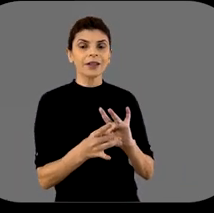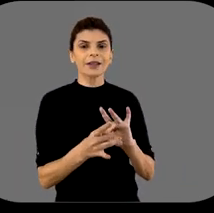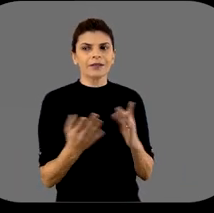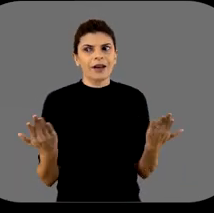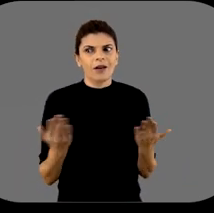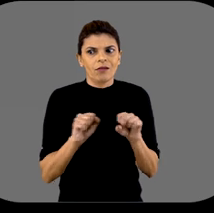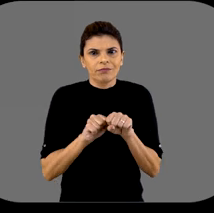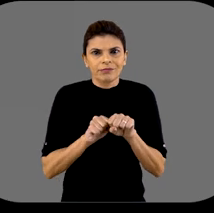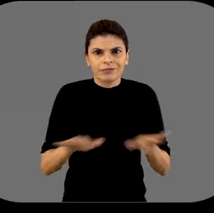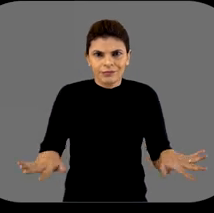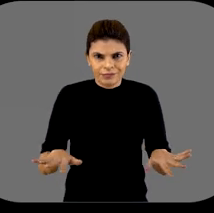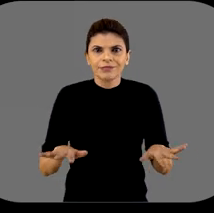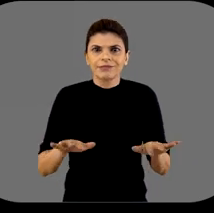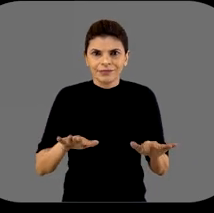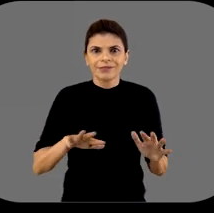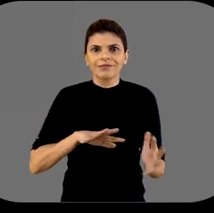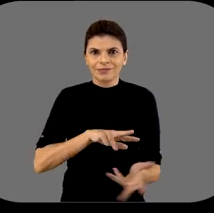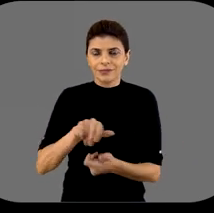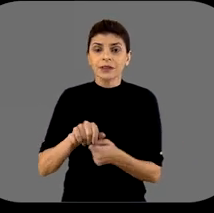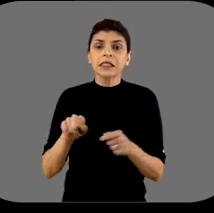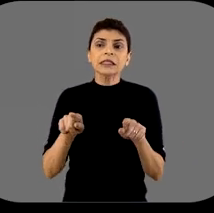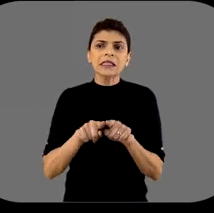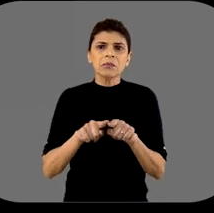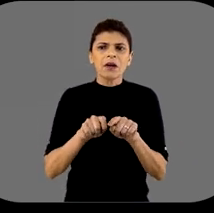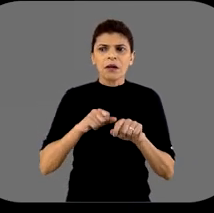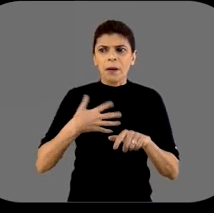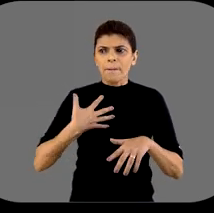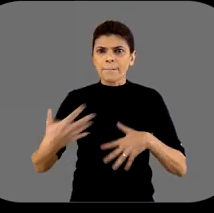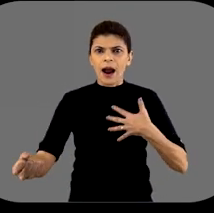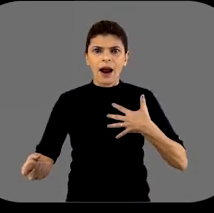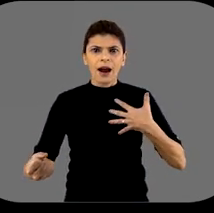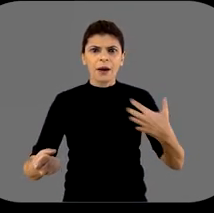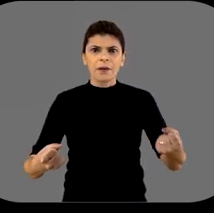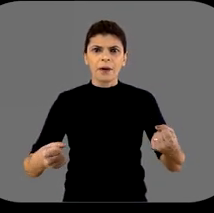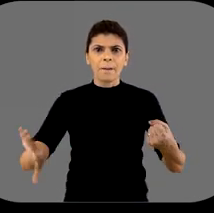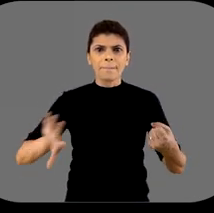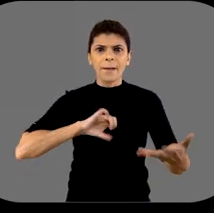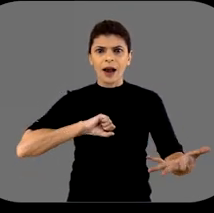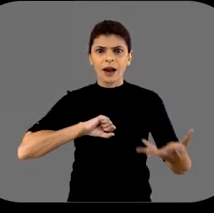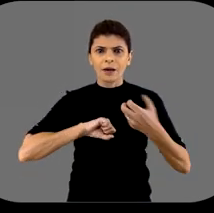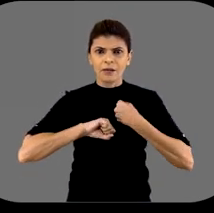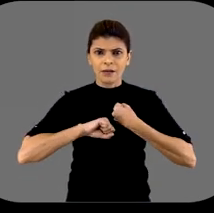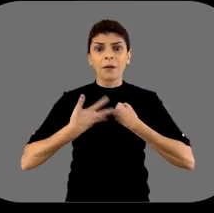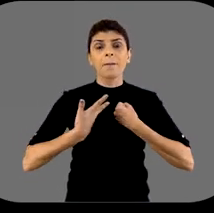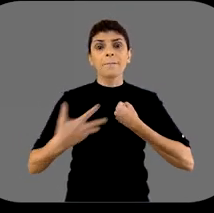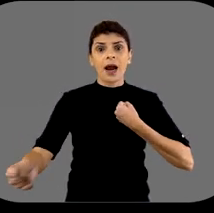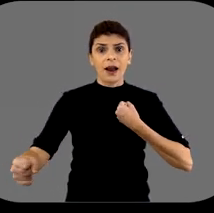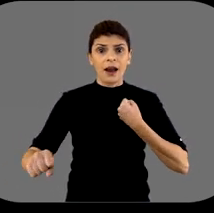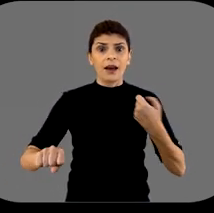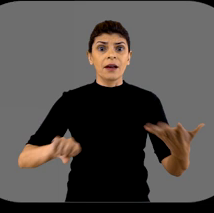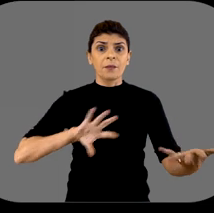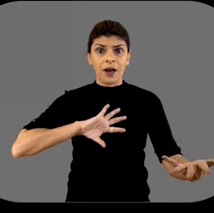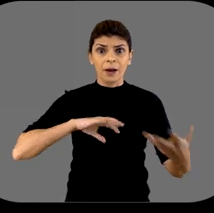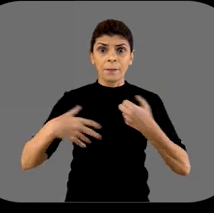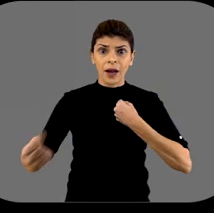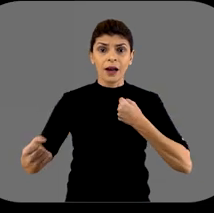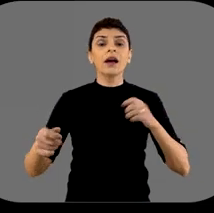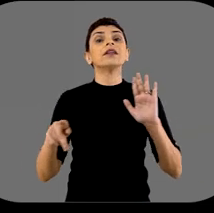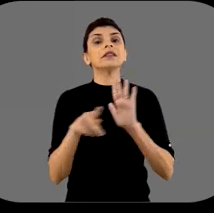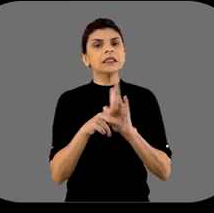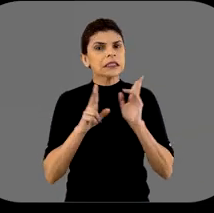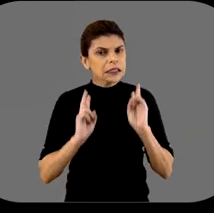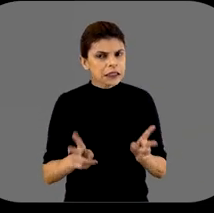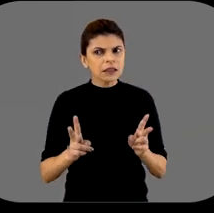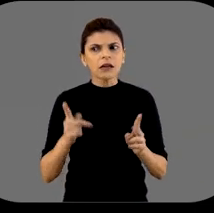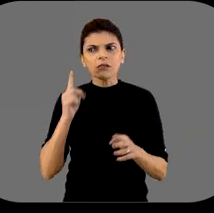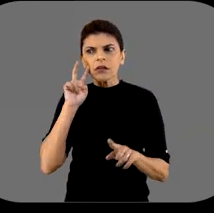no Brasil nesse momento, né, e também da dinâmica de transmissão e dos mecanismos de transmissão do vírus entre pessoas,